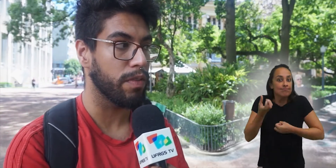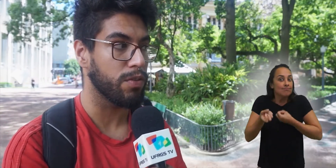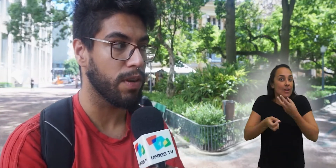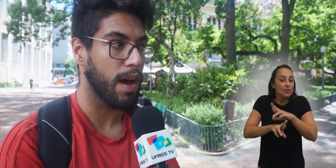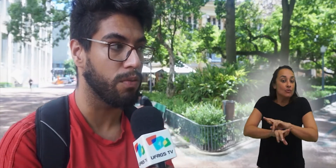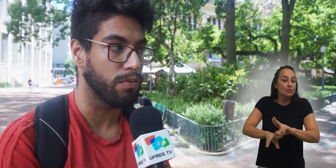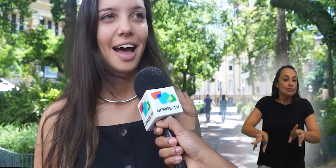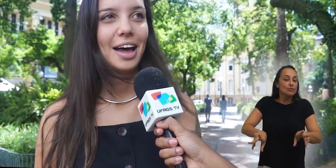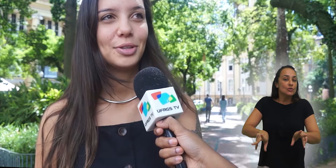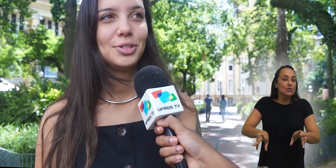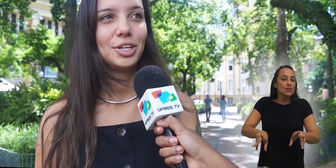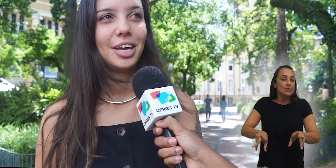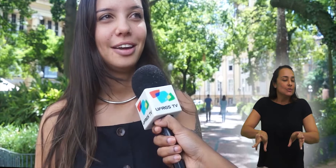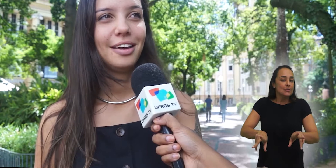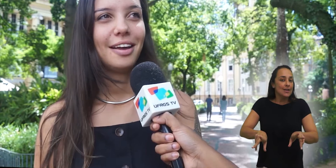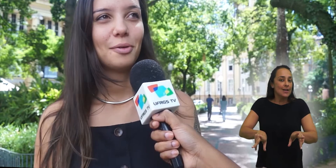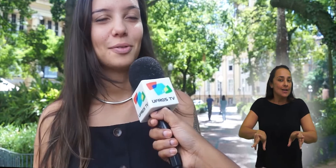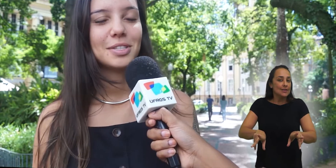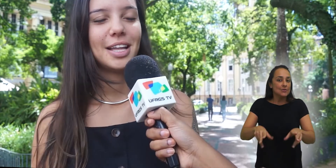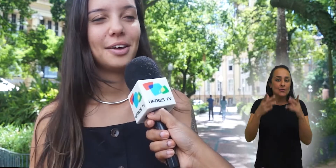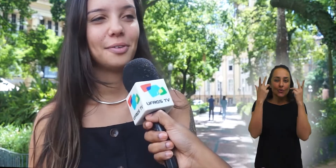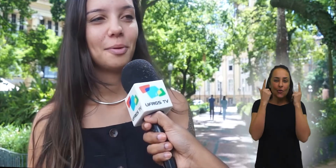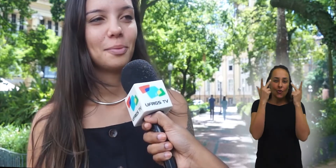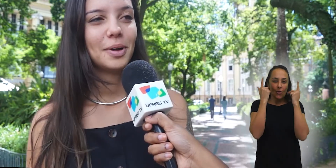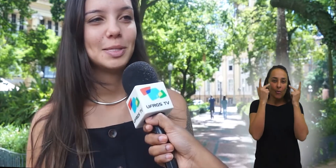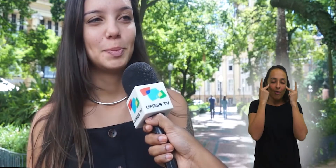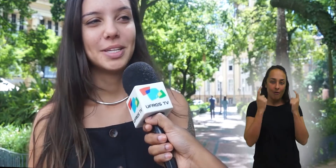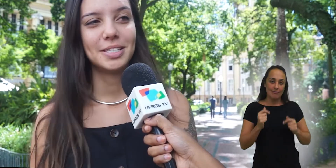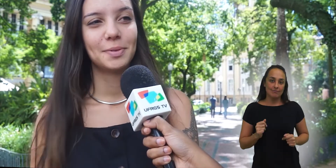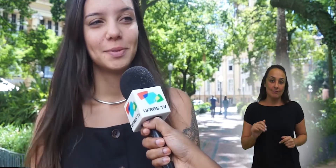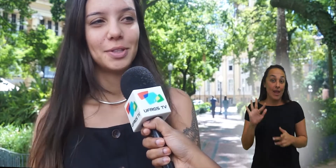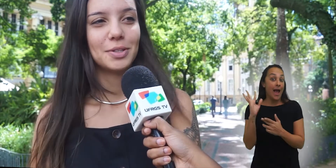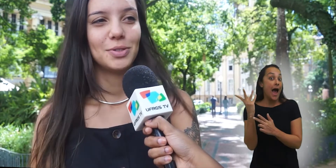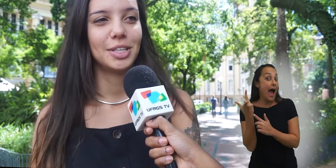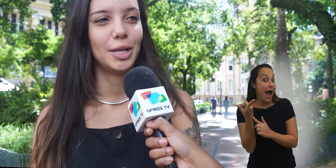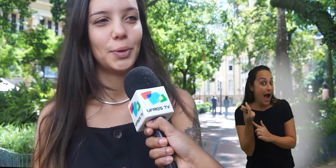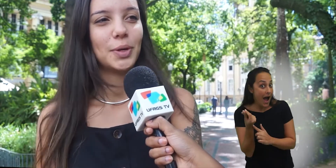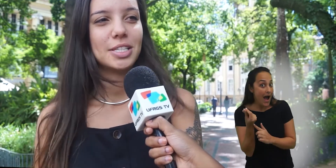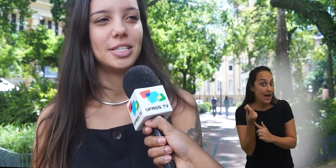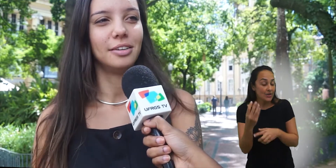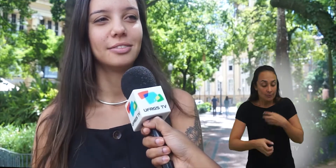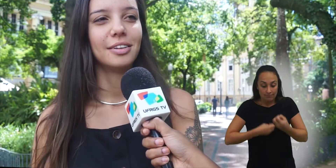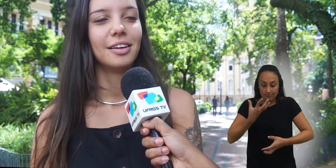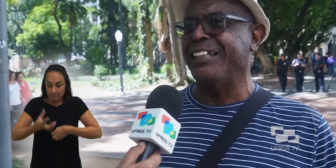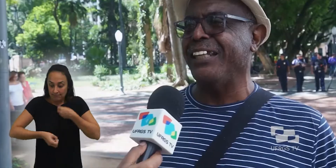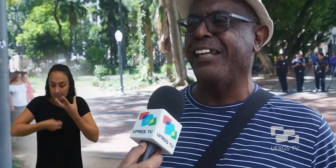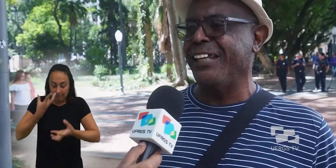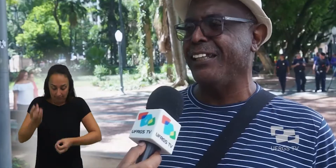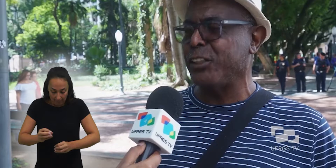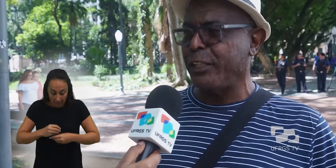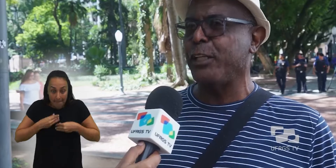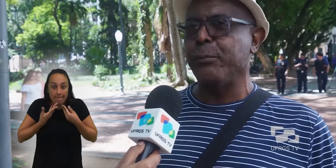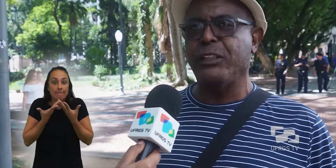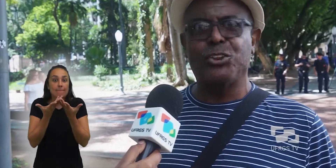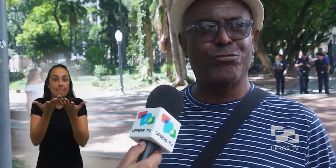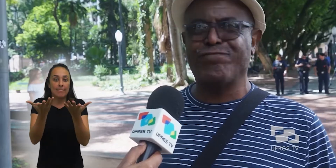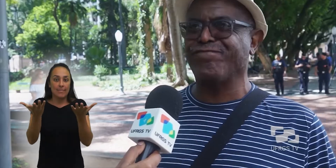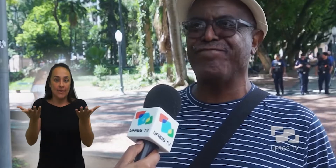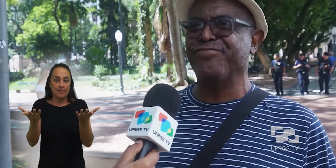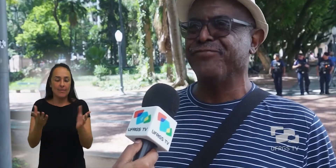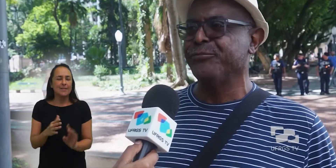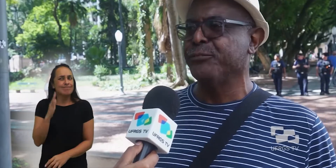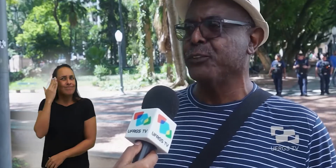do convencional. Arte eu considero como a expressão do nosso interior, assim. Entender